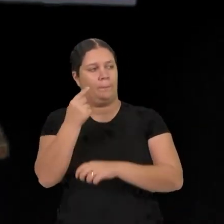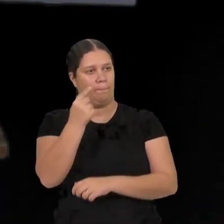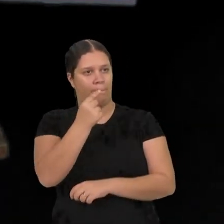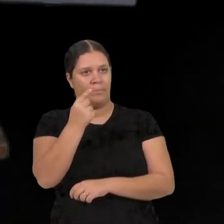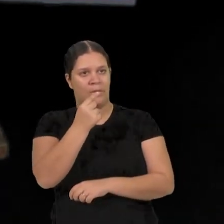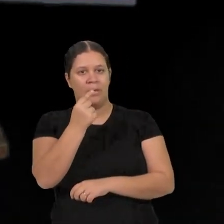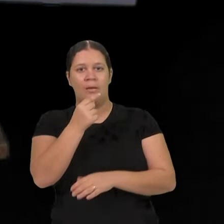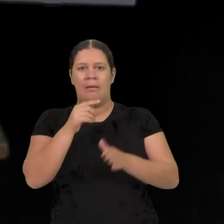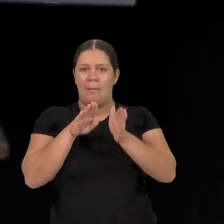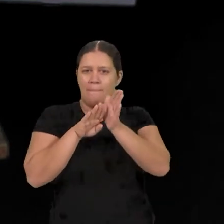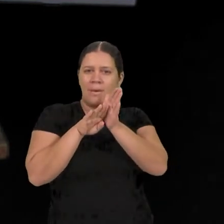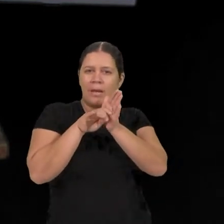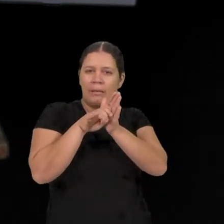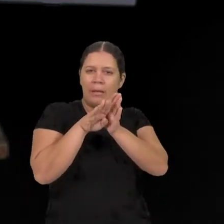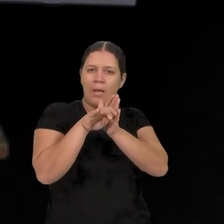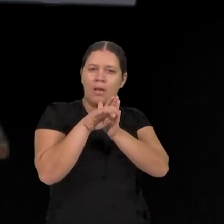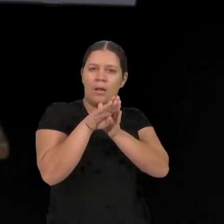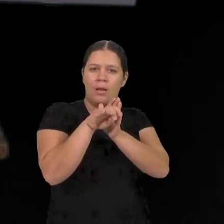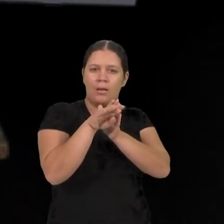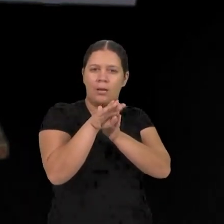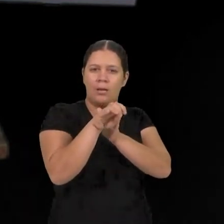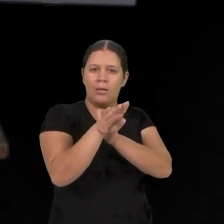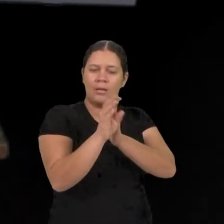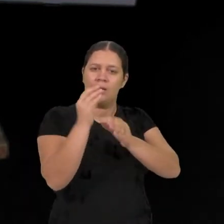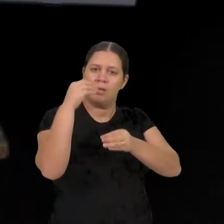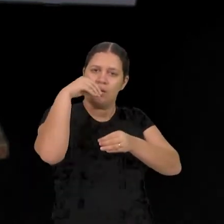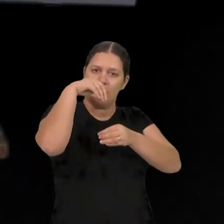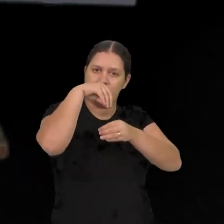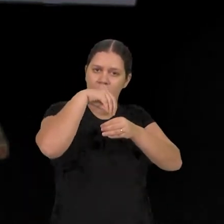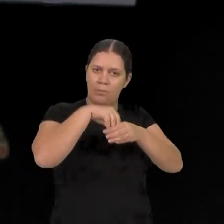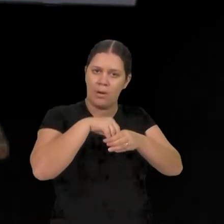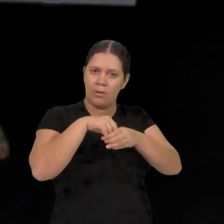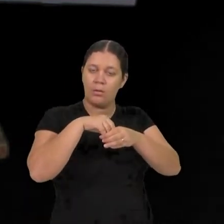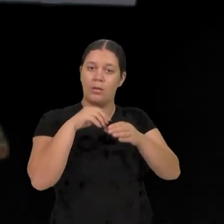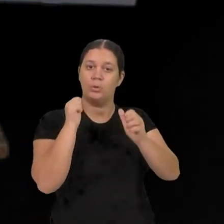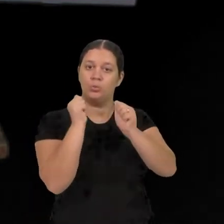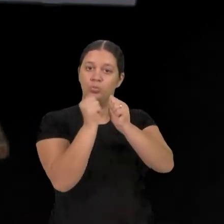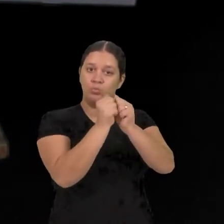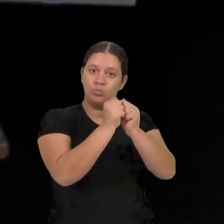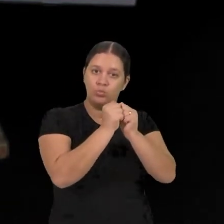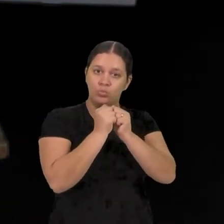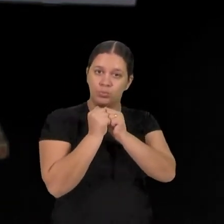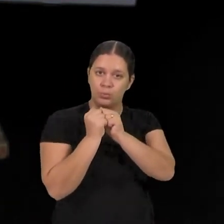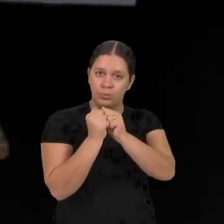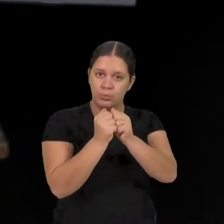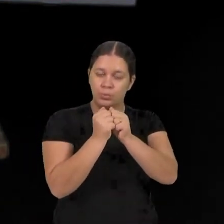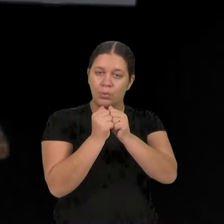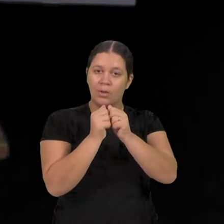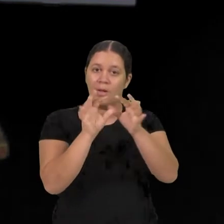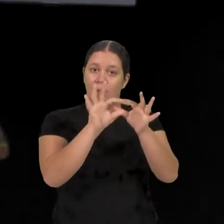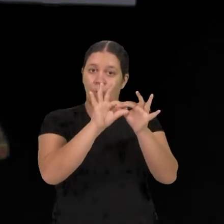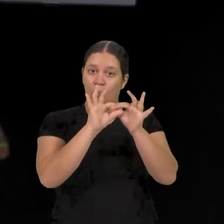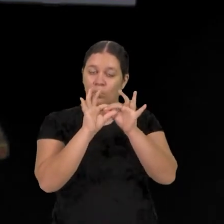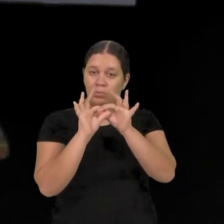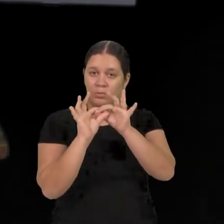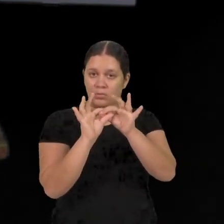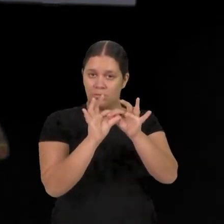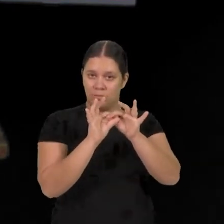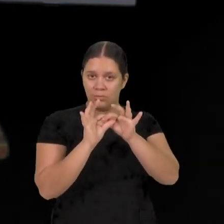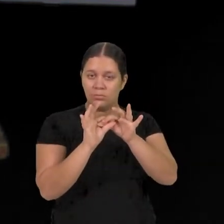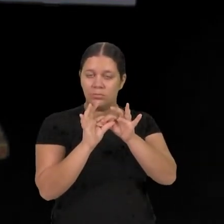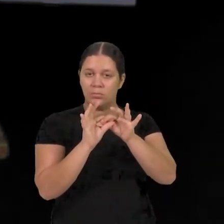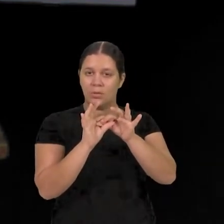vocês têm uma bactéria entrando aqui, ela é englobada, tá?